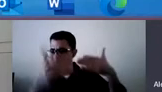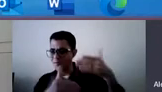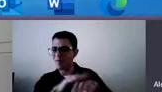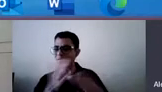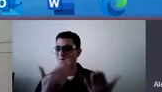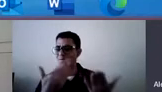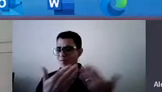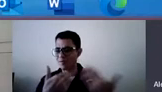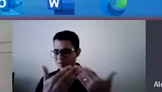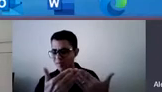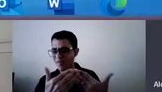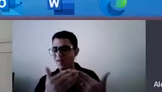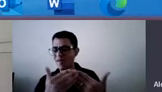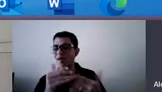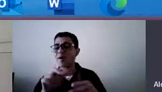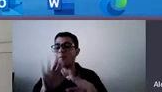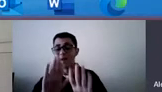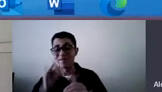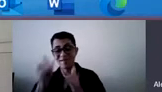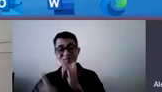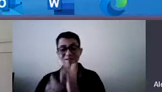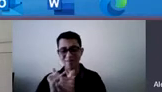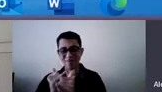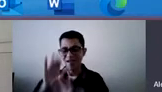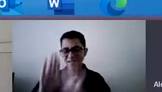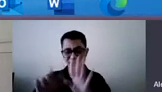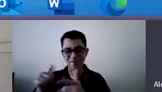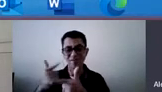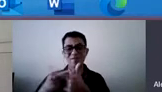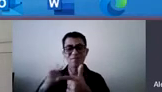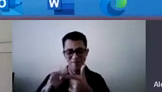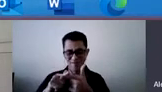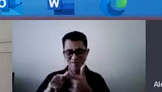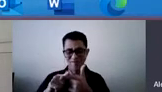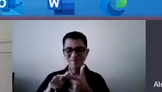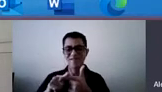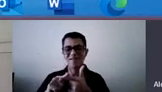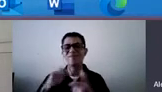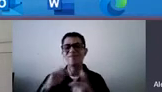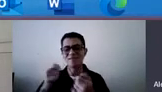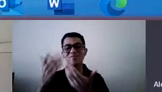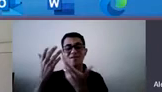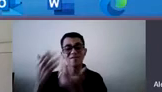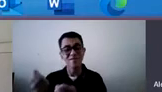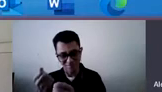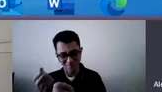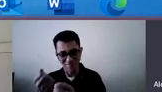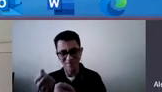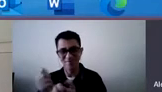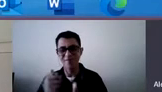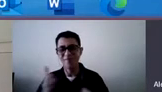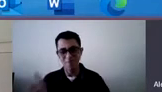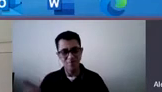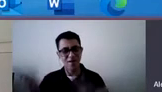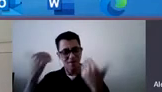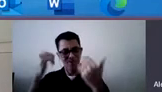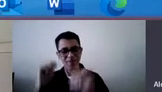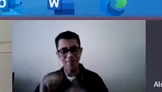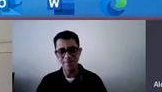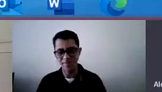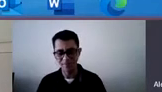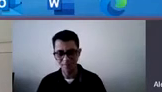conversando, mas internet é uma coisa que não ajuda muito ultimamente. Mas vamos lá.